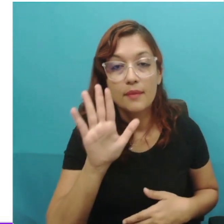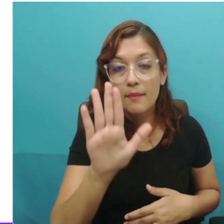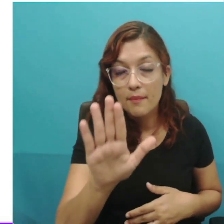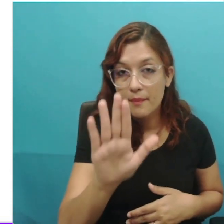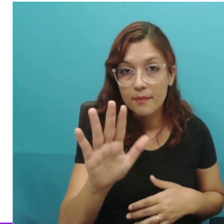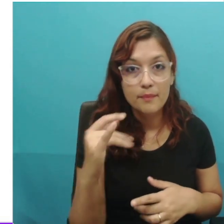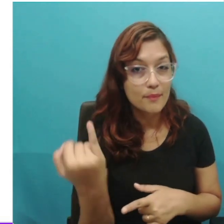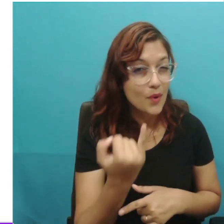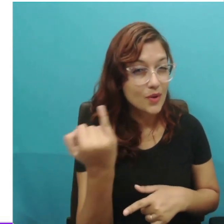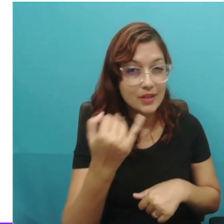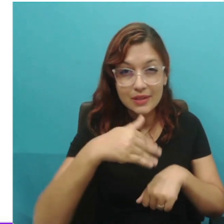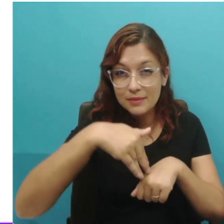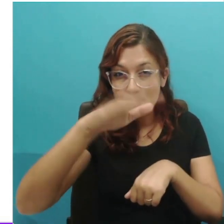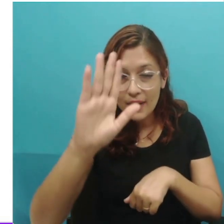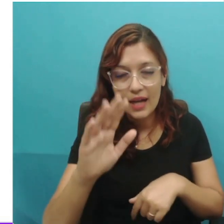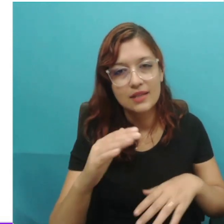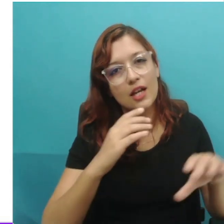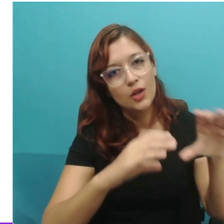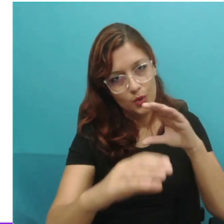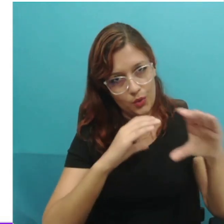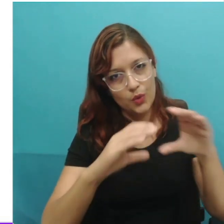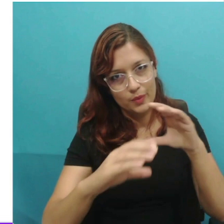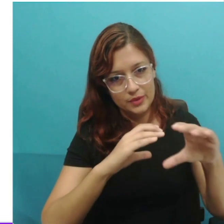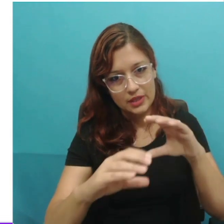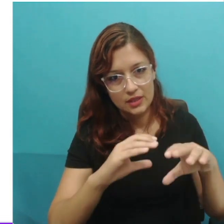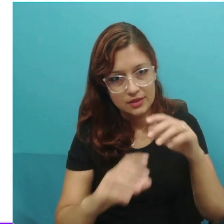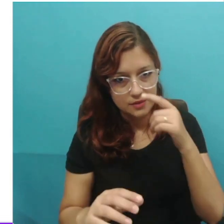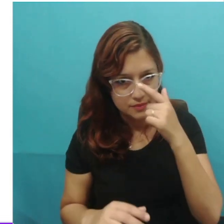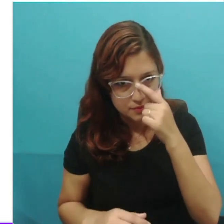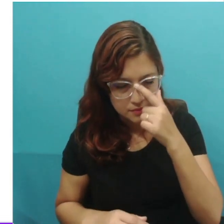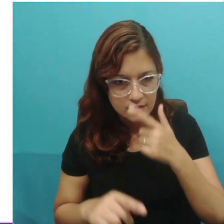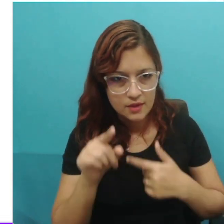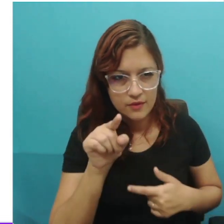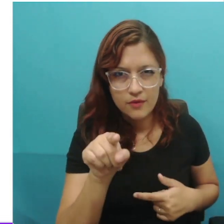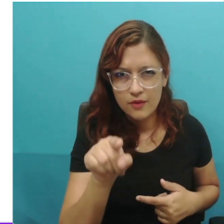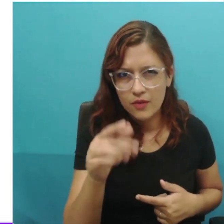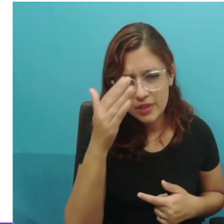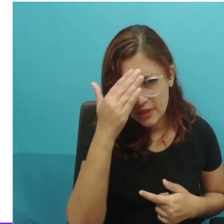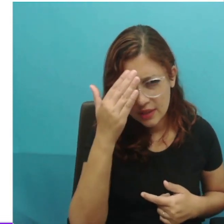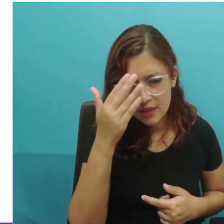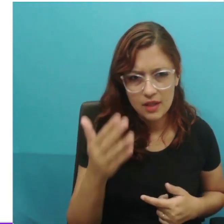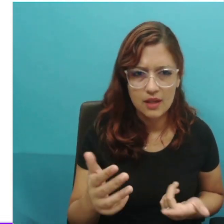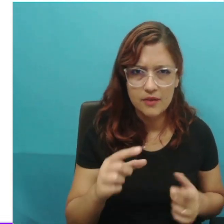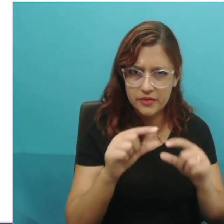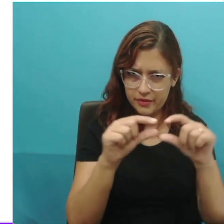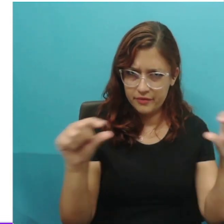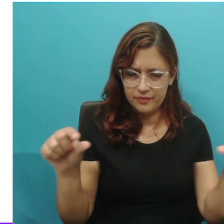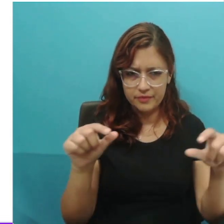sempre cobram essas regras gramaticais. Mas o mais importante é a comunicação.